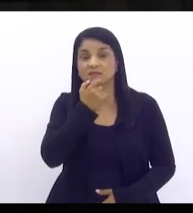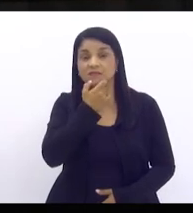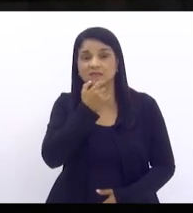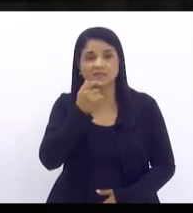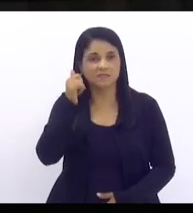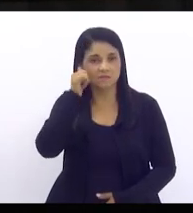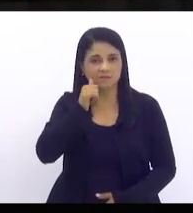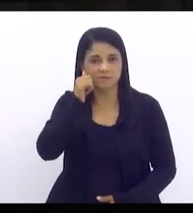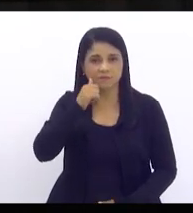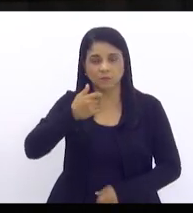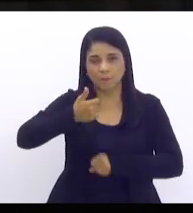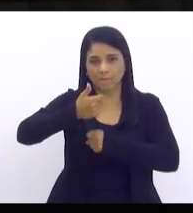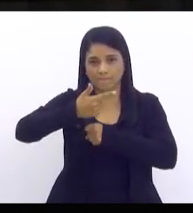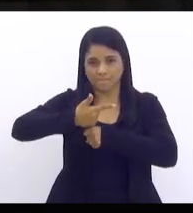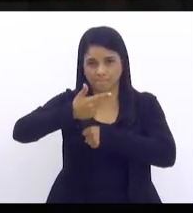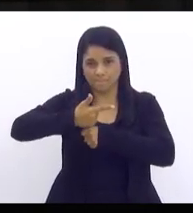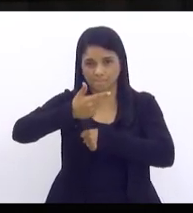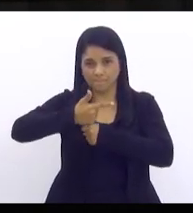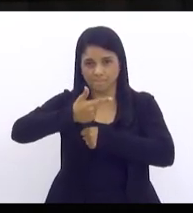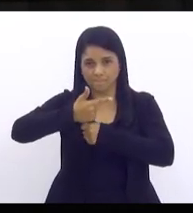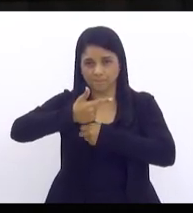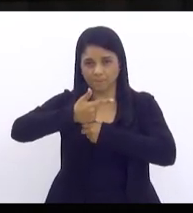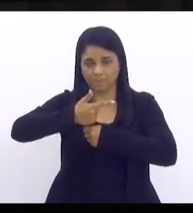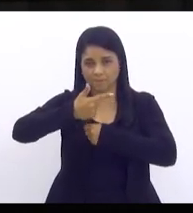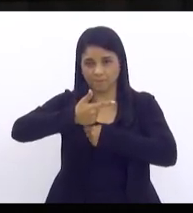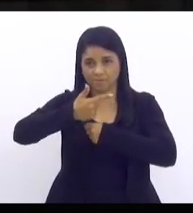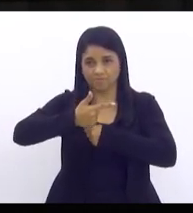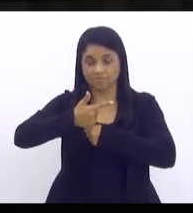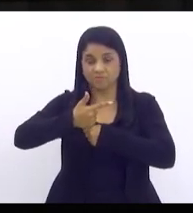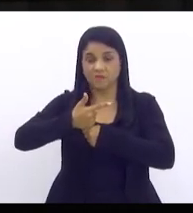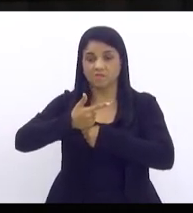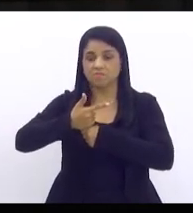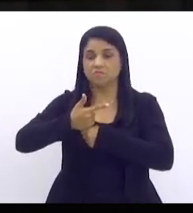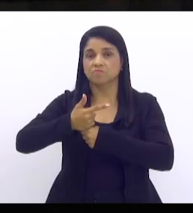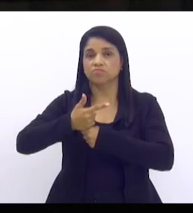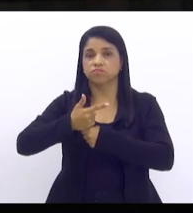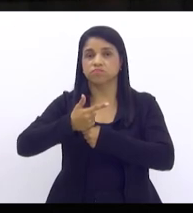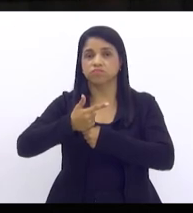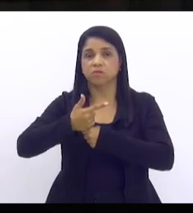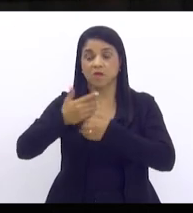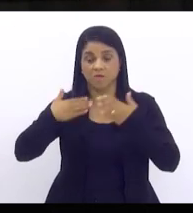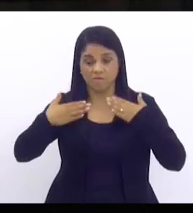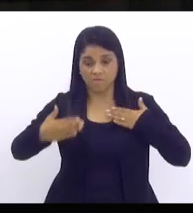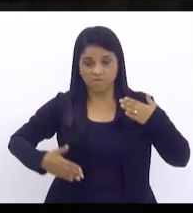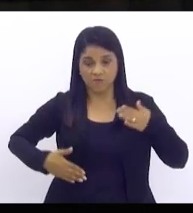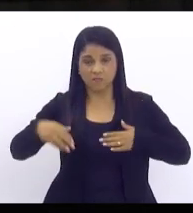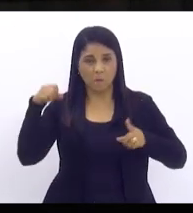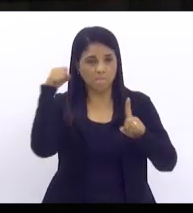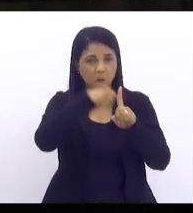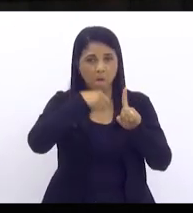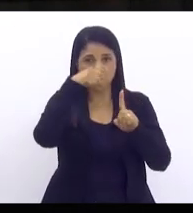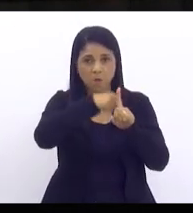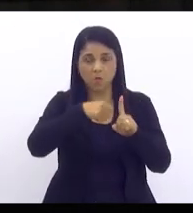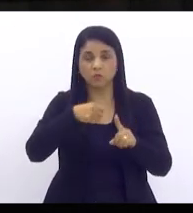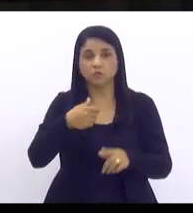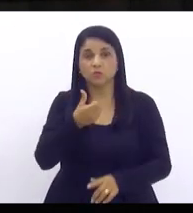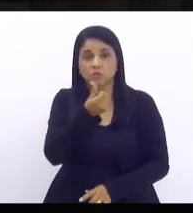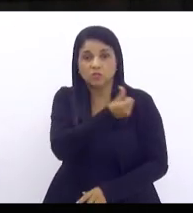Paula Loureiro, que sofreu uma agressão física dos estudantes do sexto ano do ensino